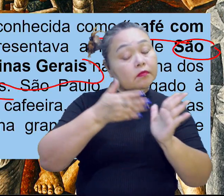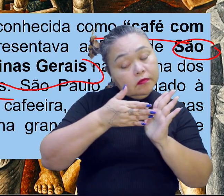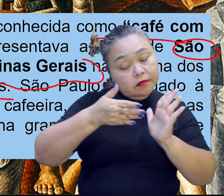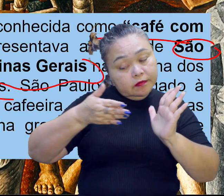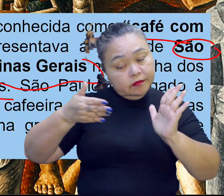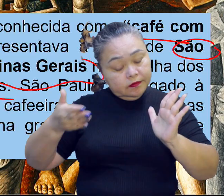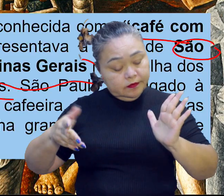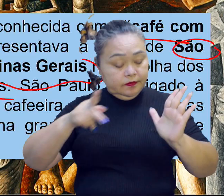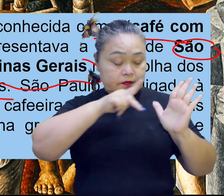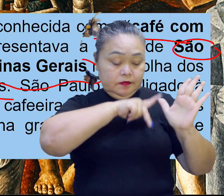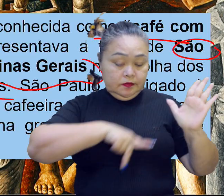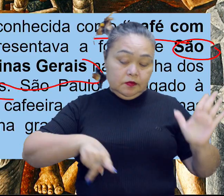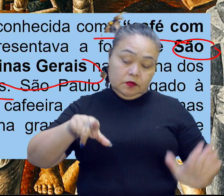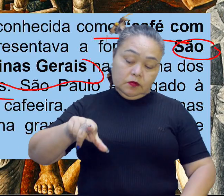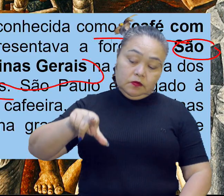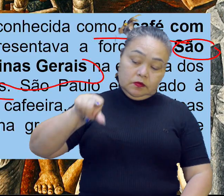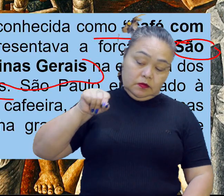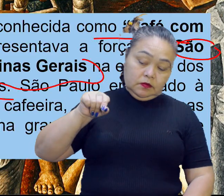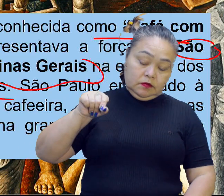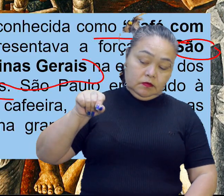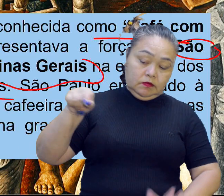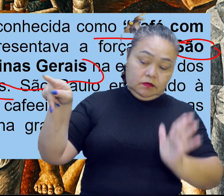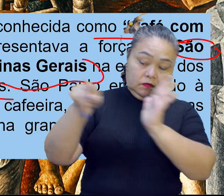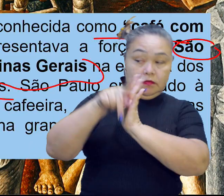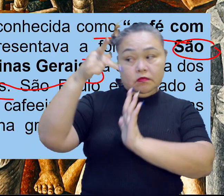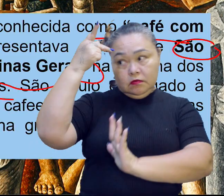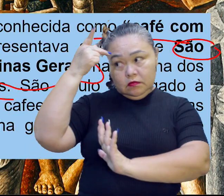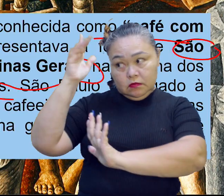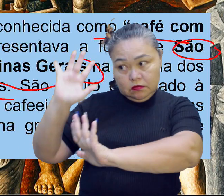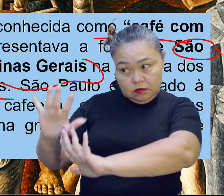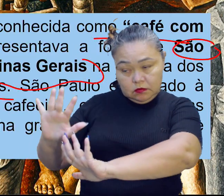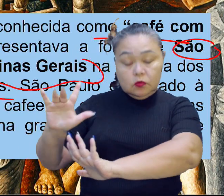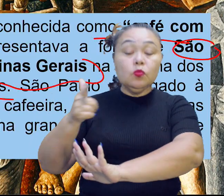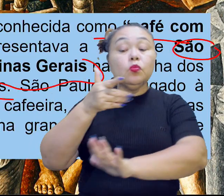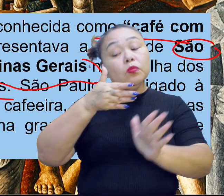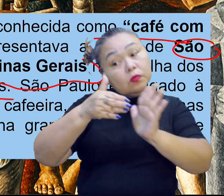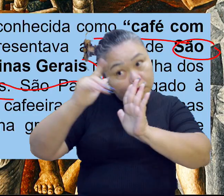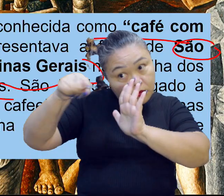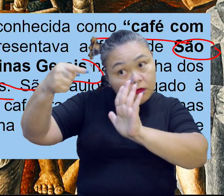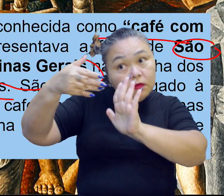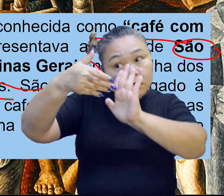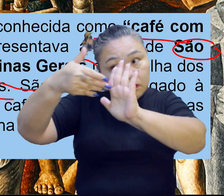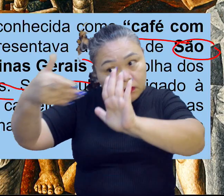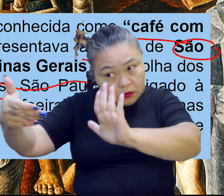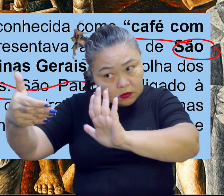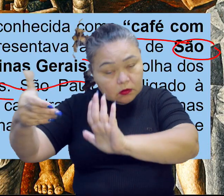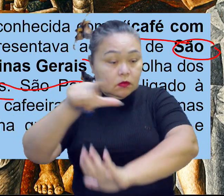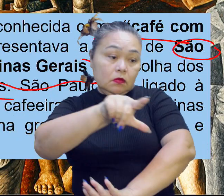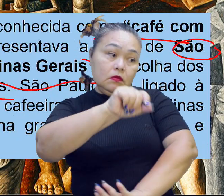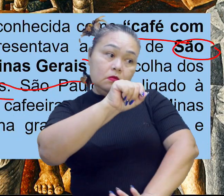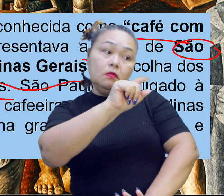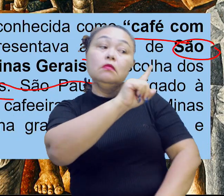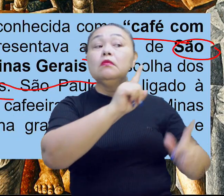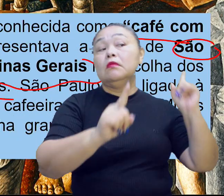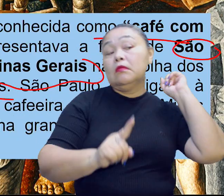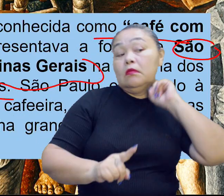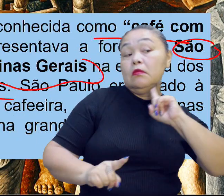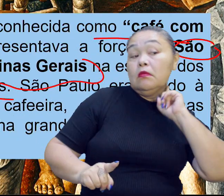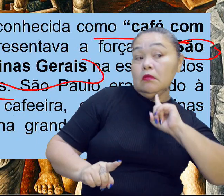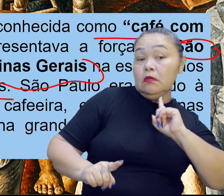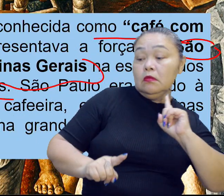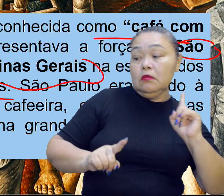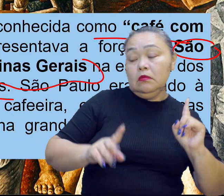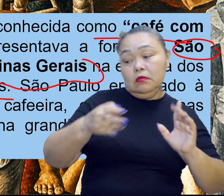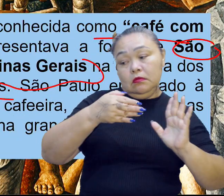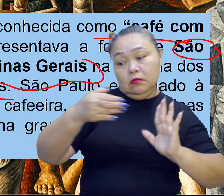período o presidente era escolhido por São Paulo e o outro período o presidente era escolhido por Minas Gerais. Então,